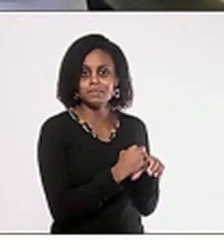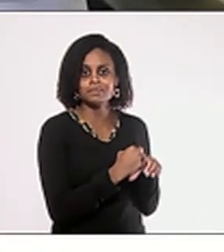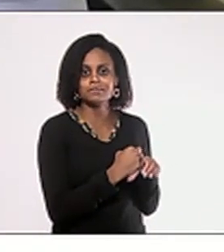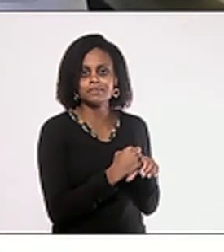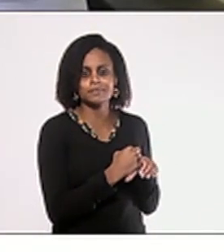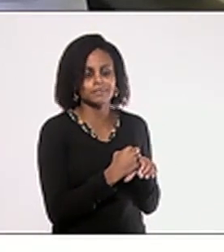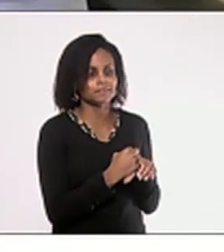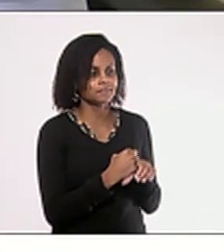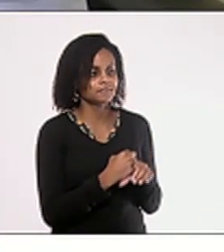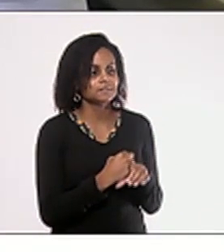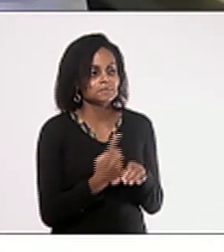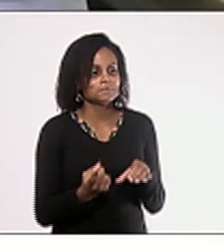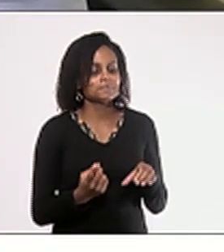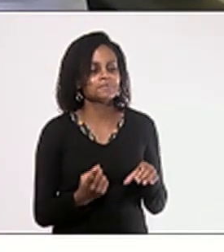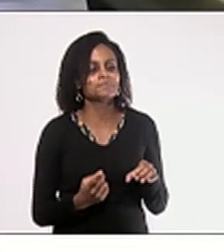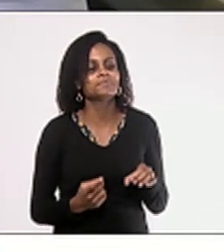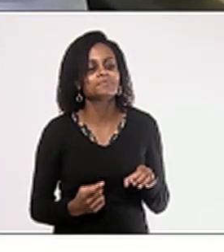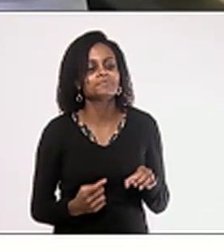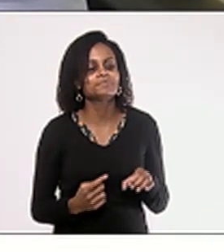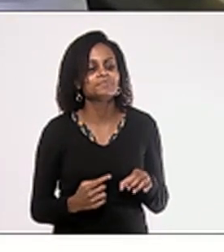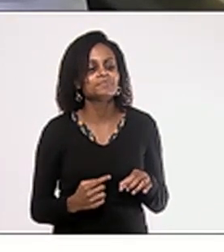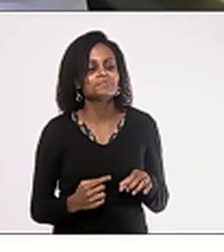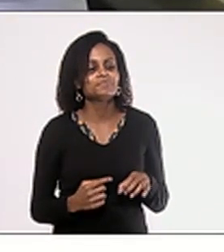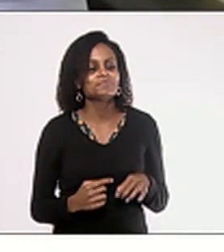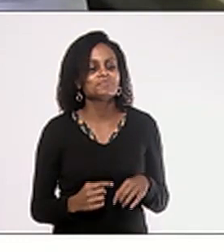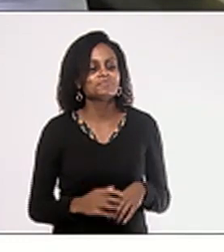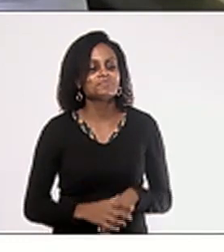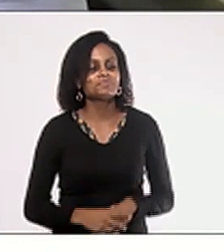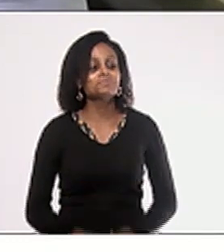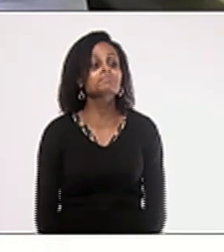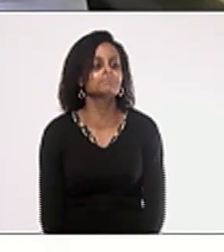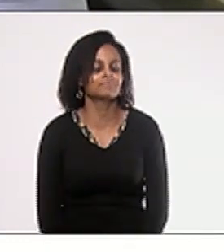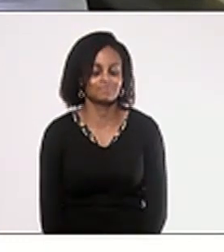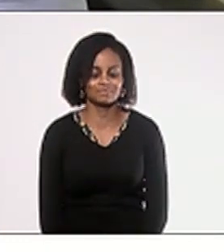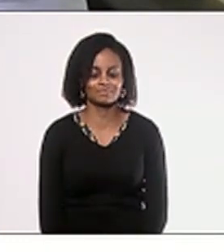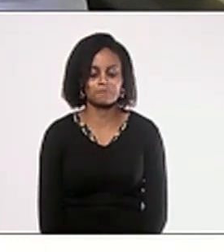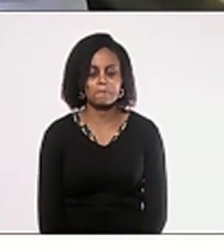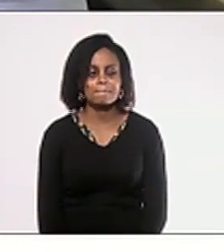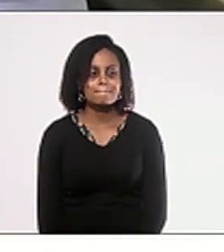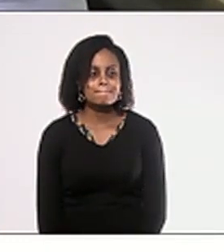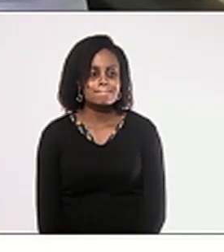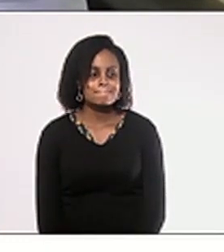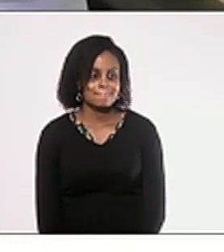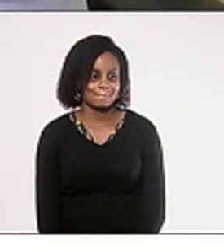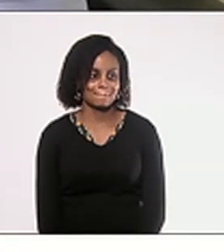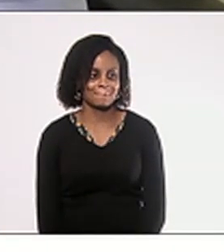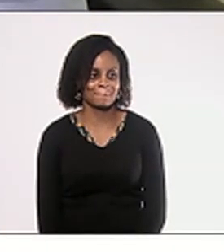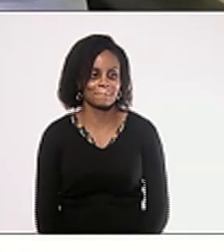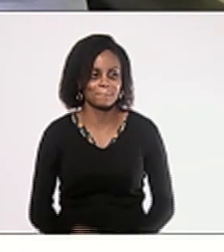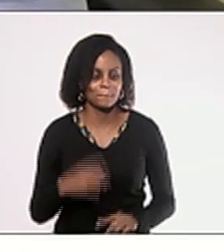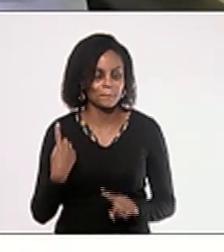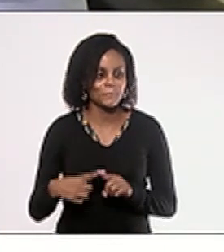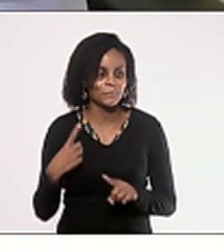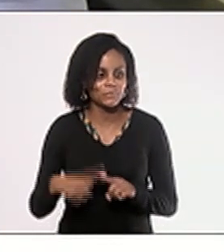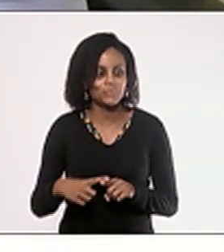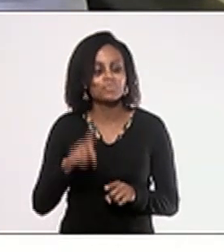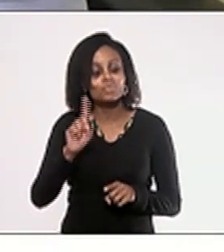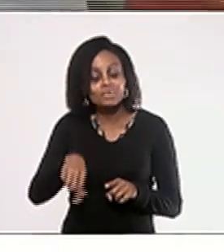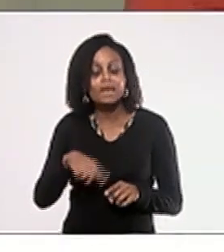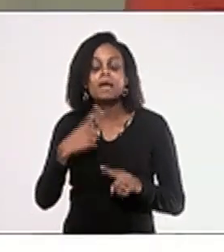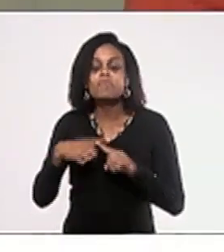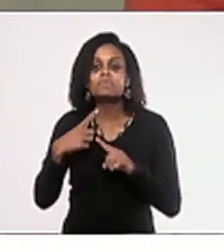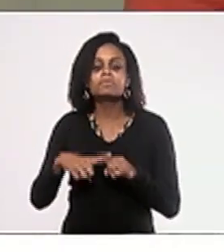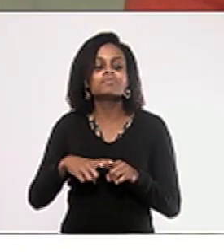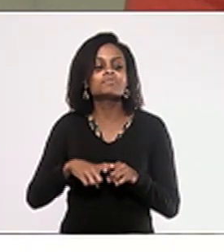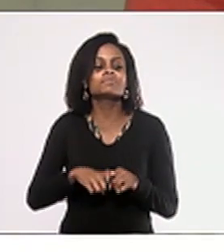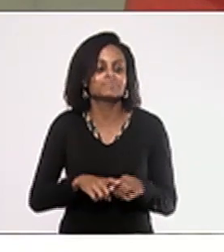mecanicamente? Assim? Você pode me dar essa explicação escrita depois? Porque a gente já está até um horário de Sim, sim. É uma questão de fluido,